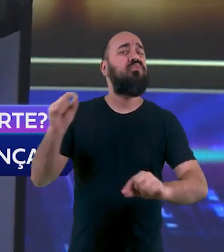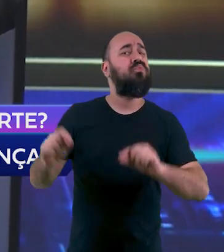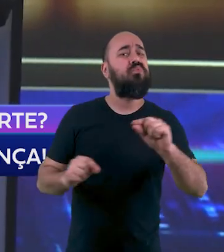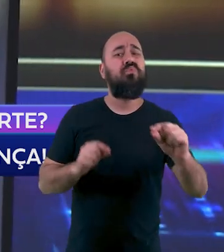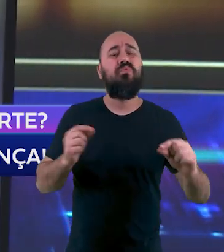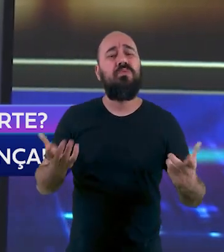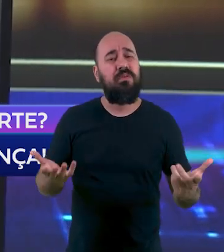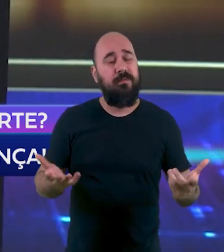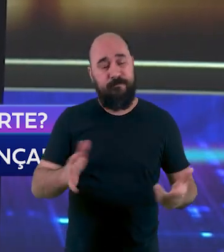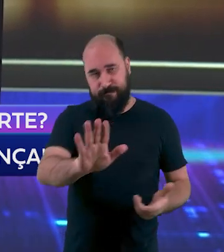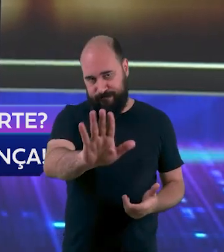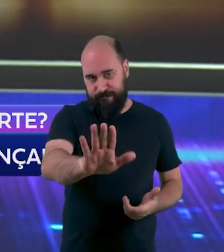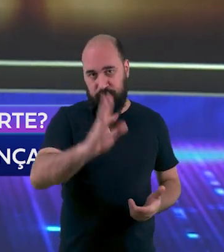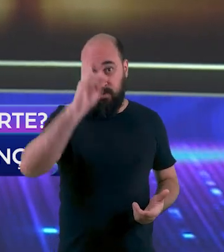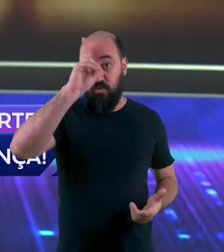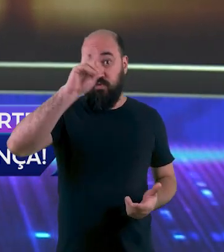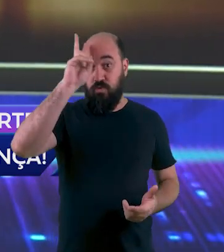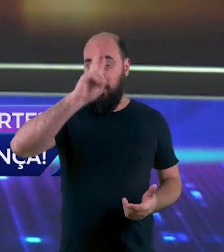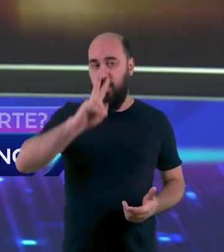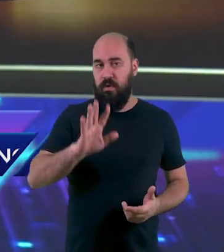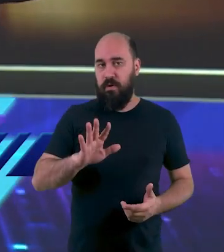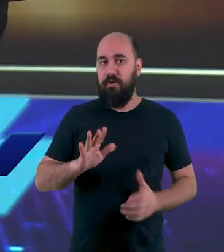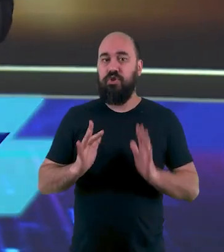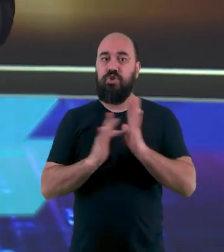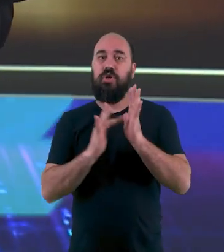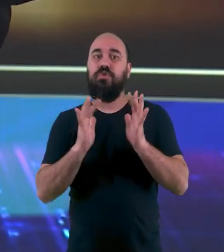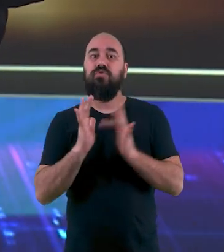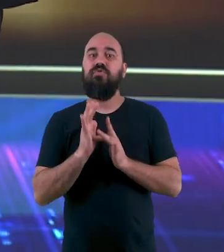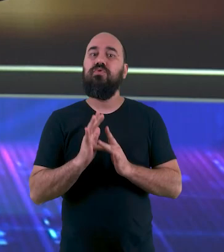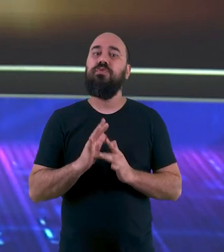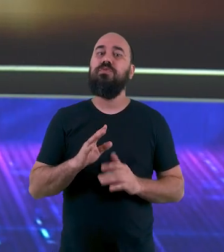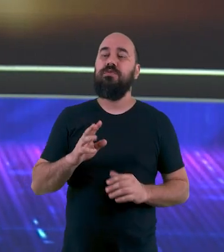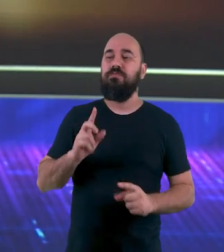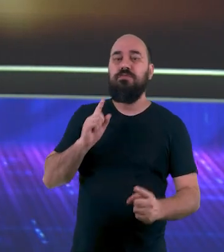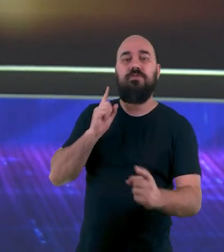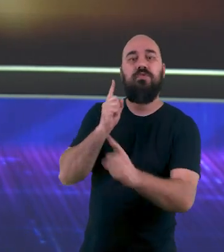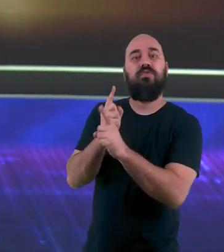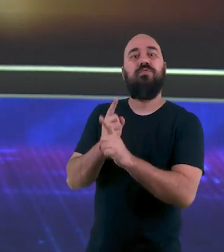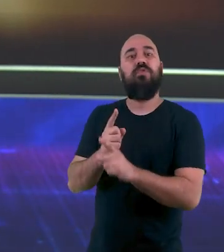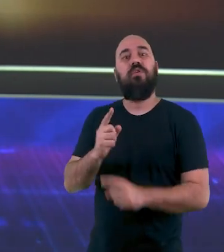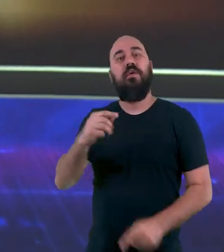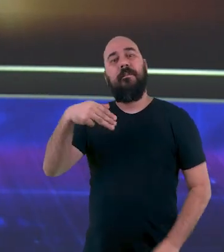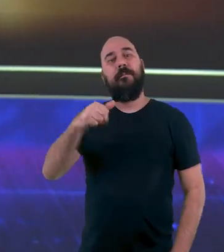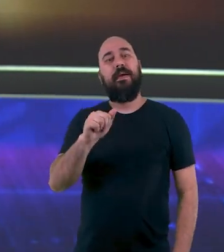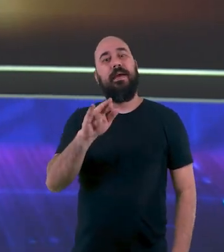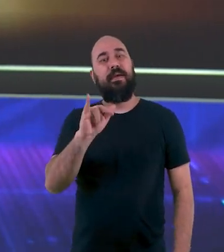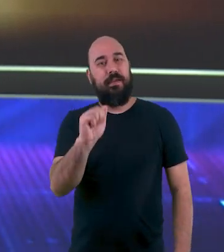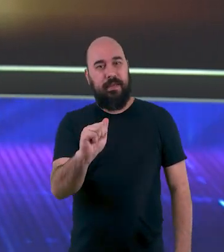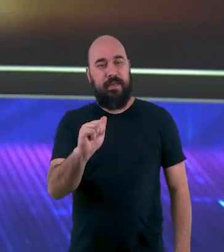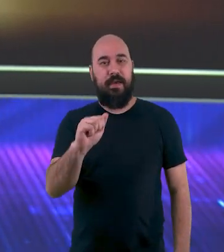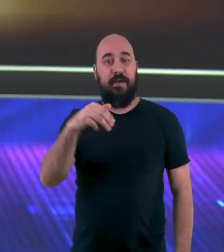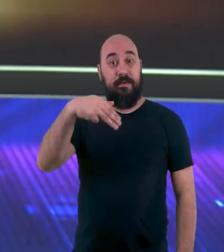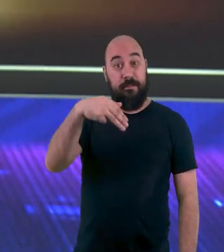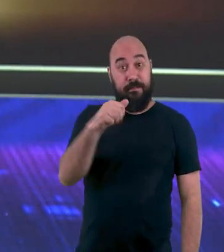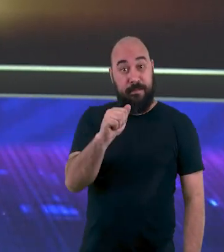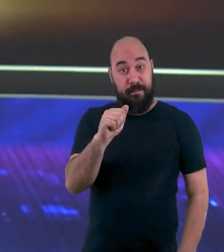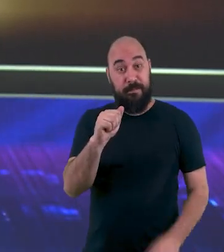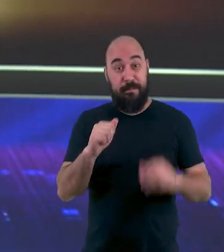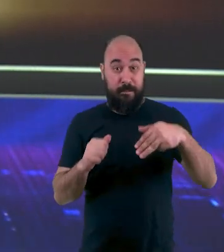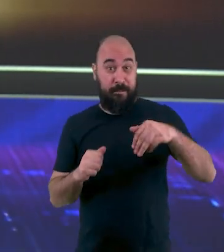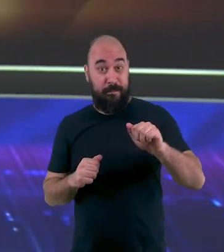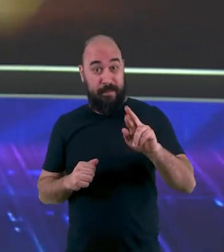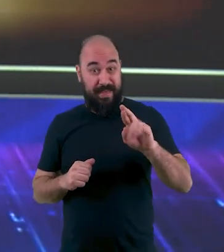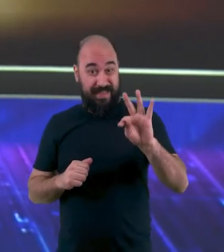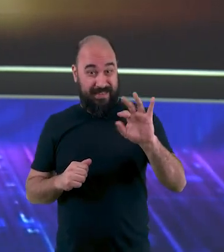história do encontro de Jesus com Maria, Marta e Lázaro. Você tem a sua Bíblia aí? Vamos lá